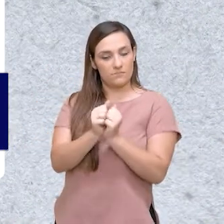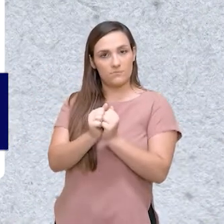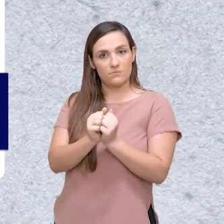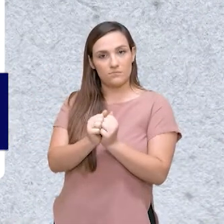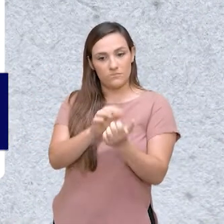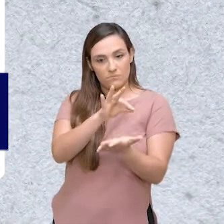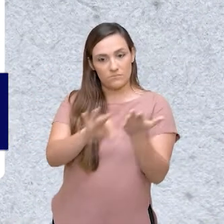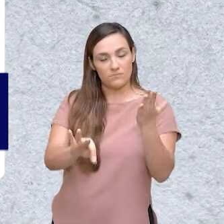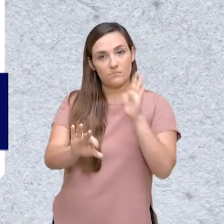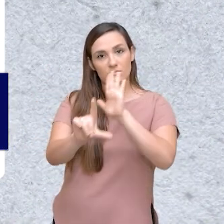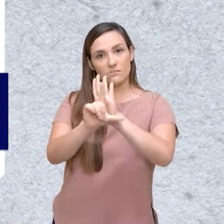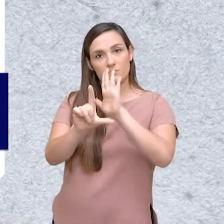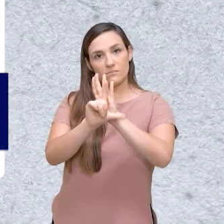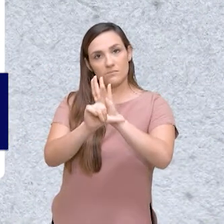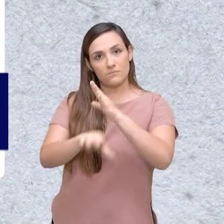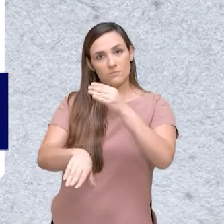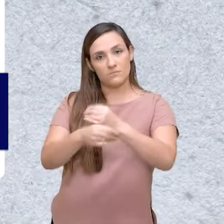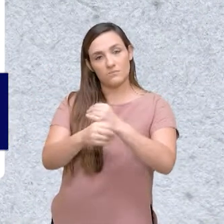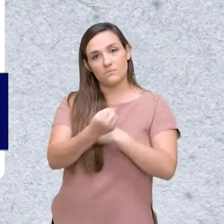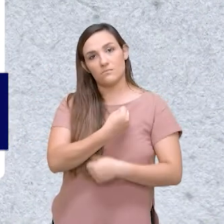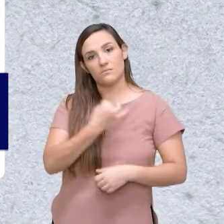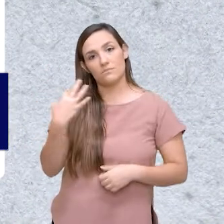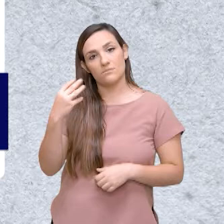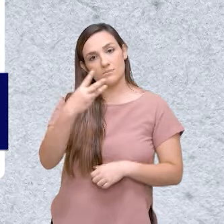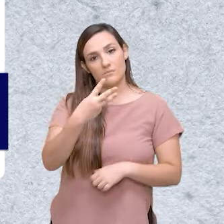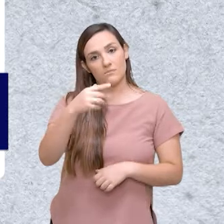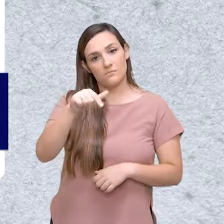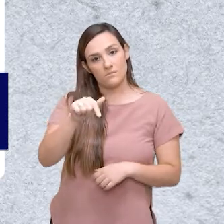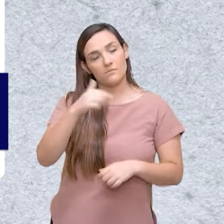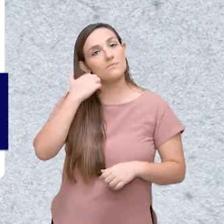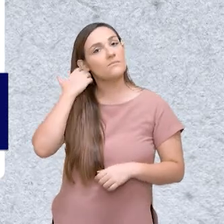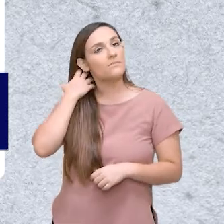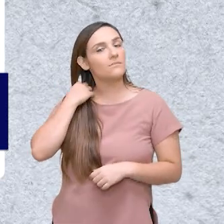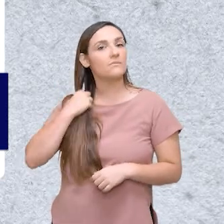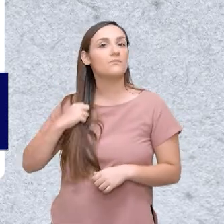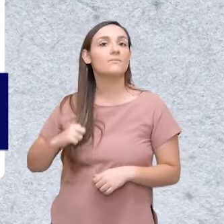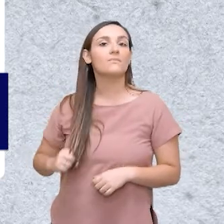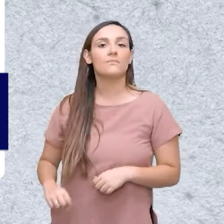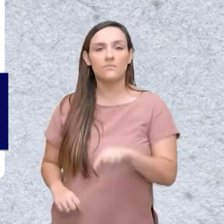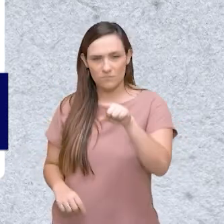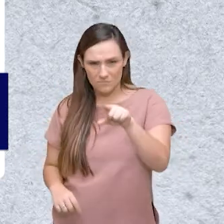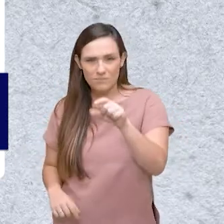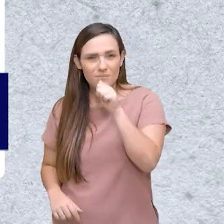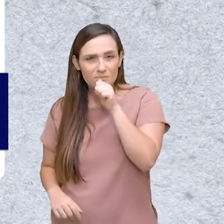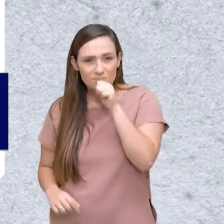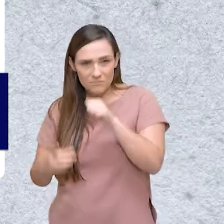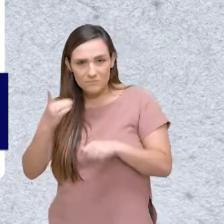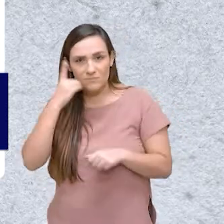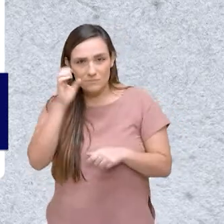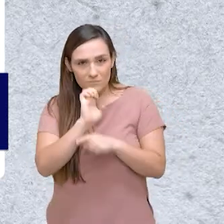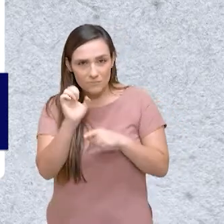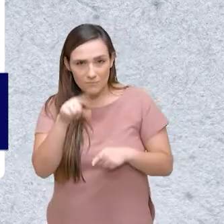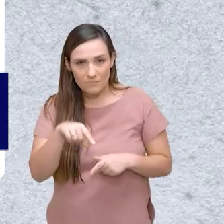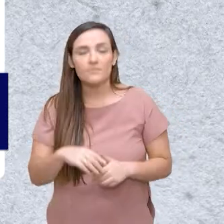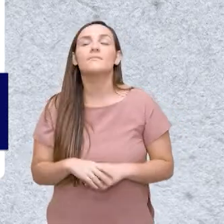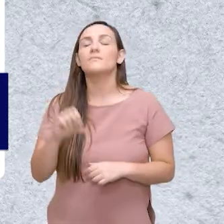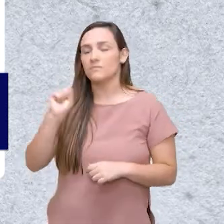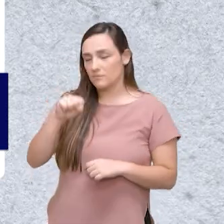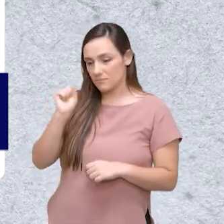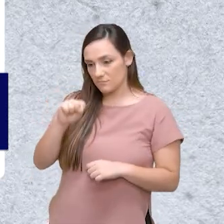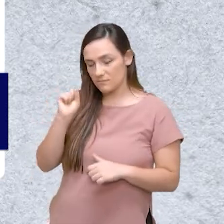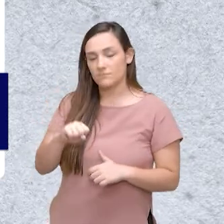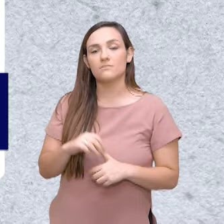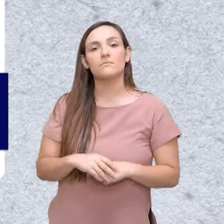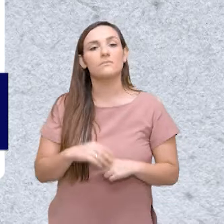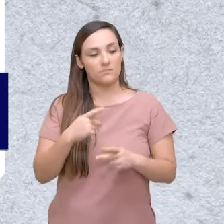assinatura da lei complementar número 37. O senhor era deputado estadual ainda, né? Eu era deputado